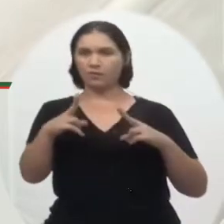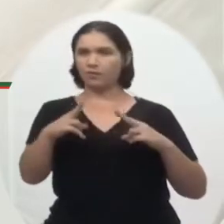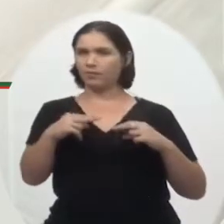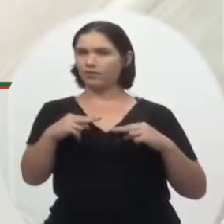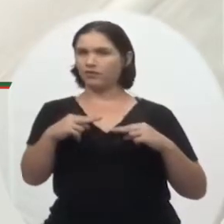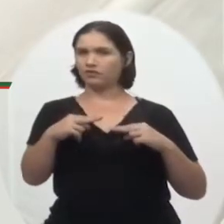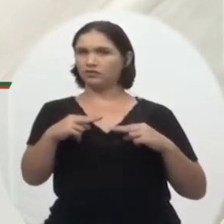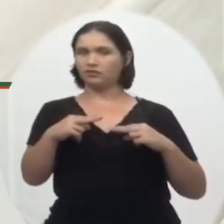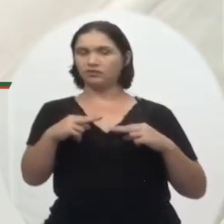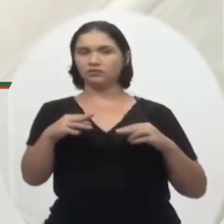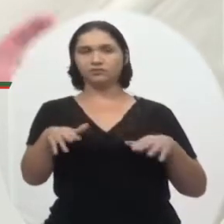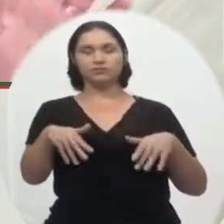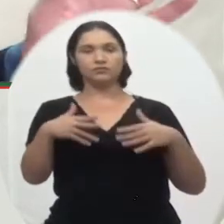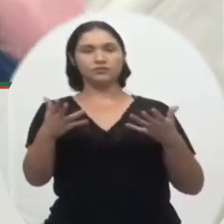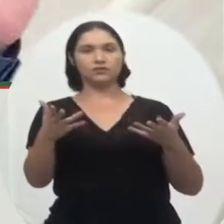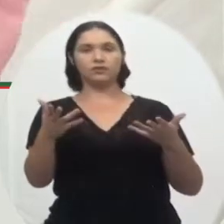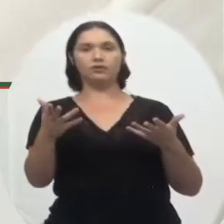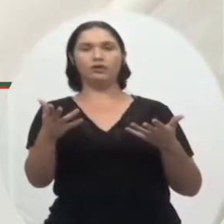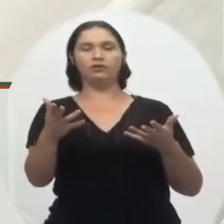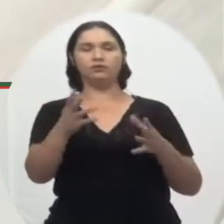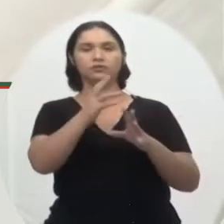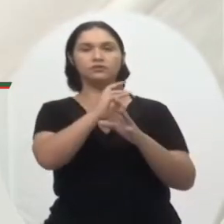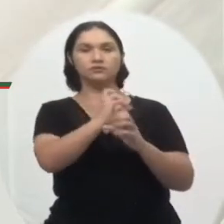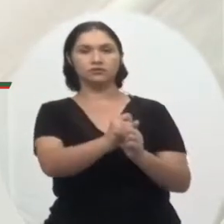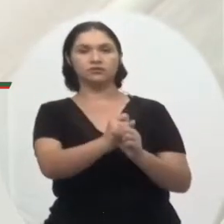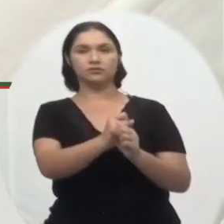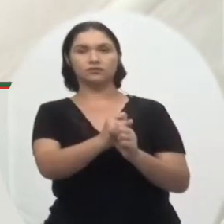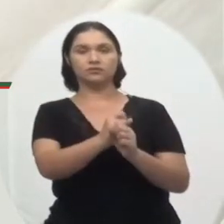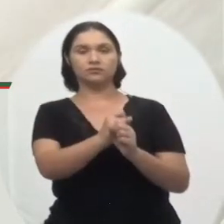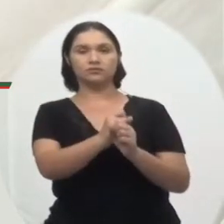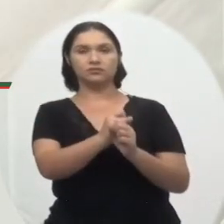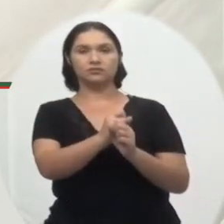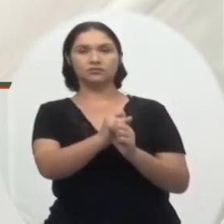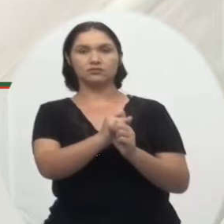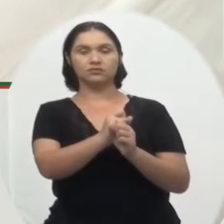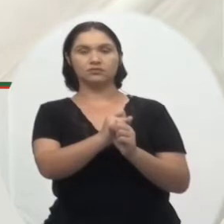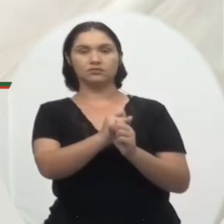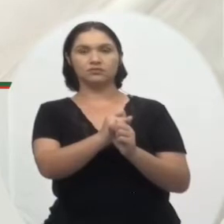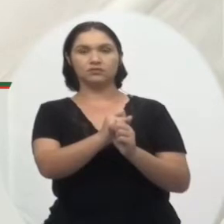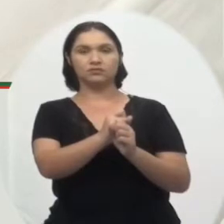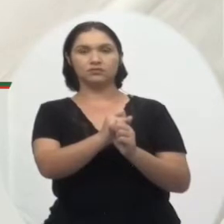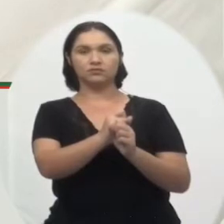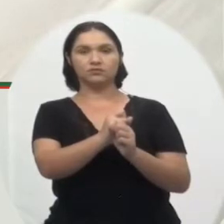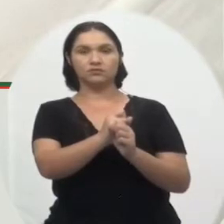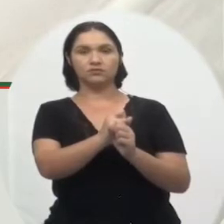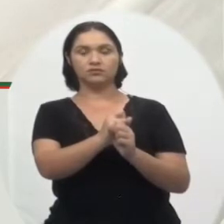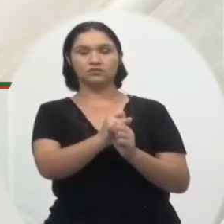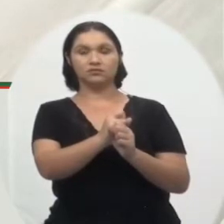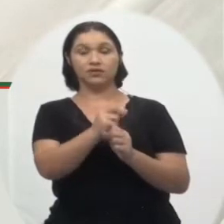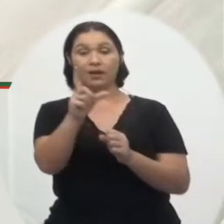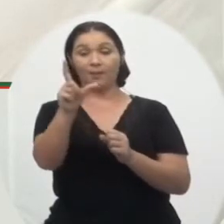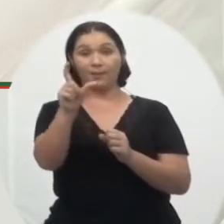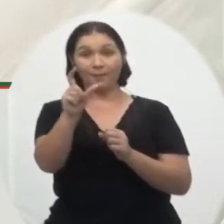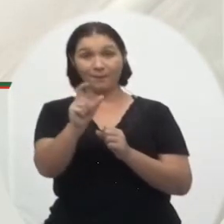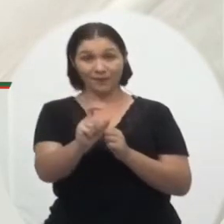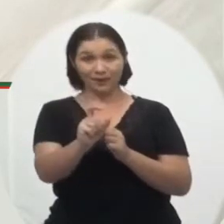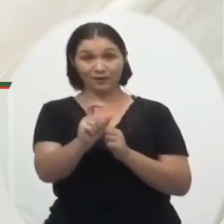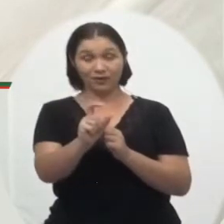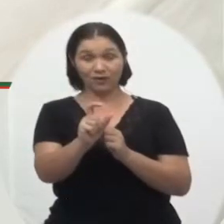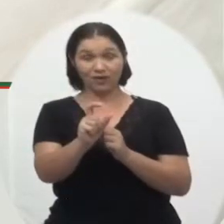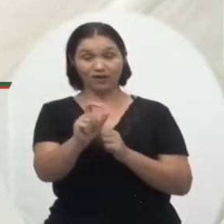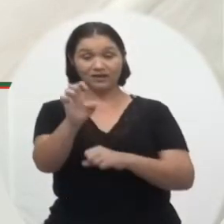Todos eles, se somados, não chega o Estado do Paraná em tamanho de em